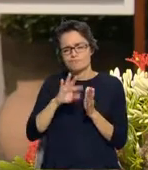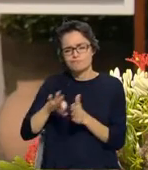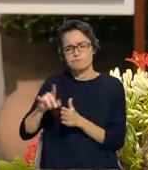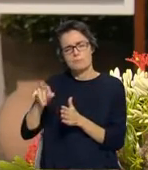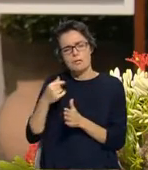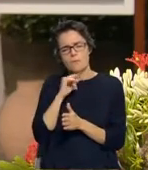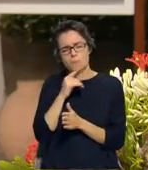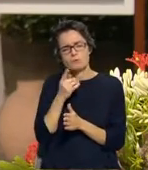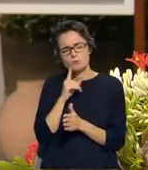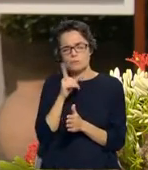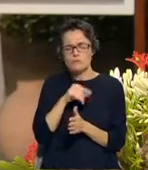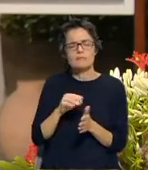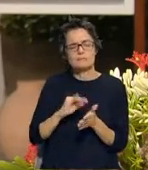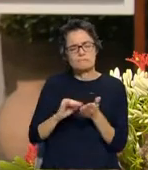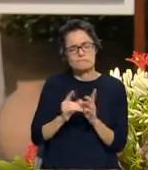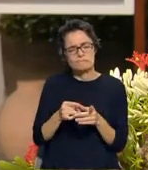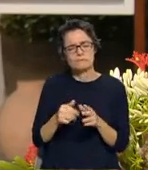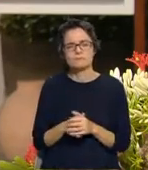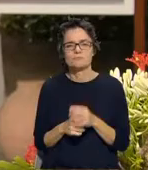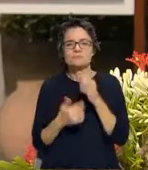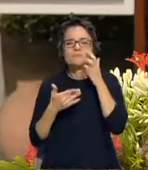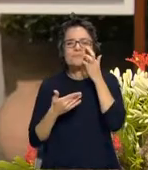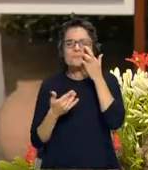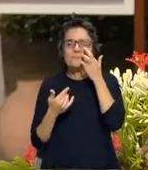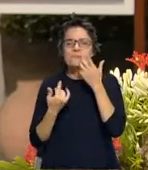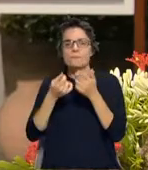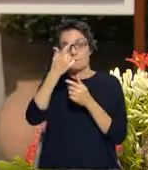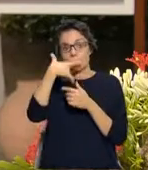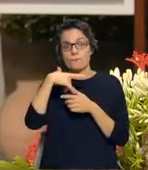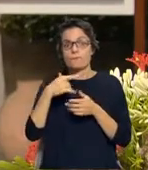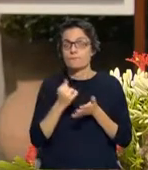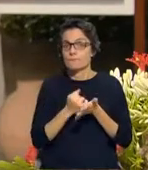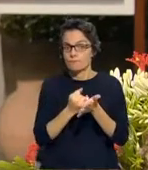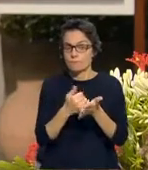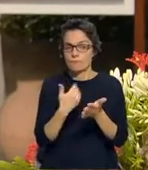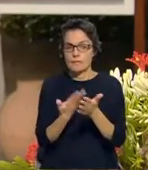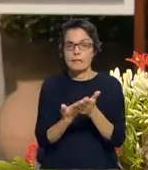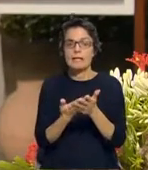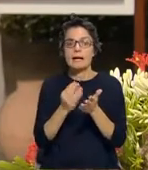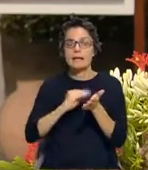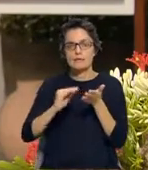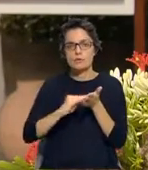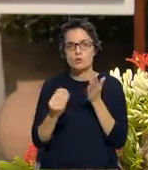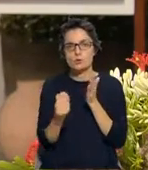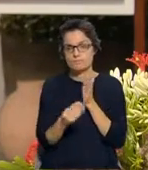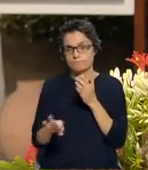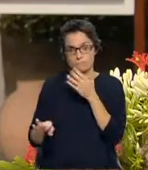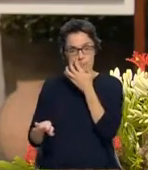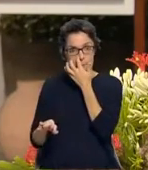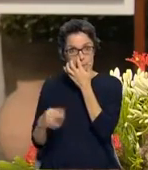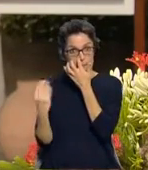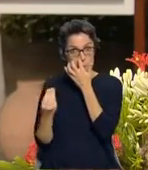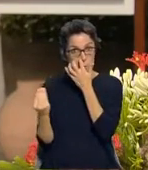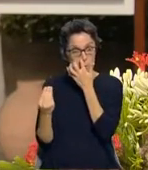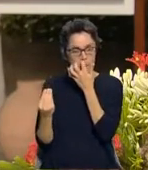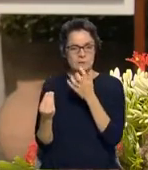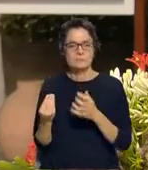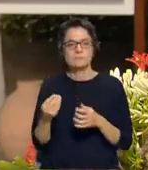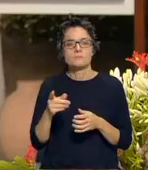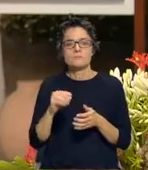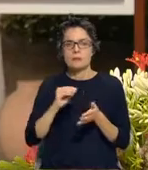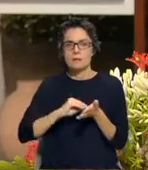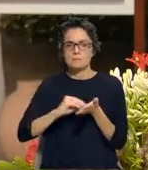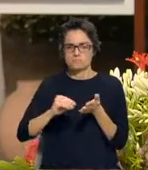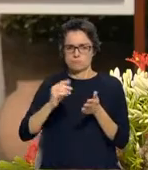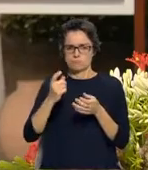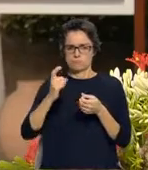então a falar de um projeto para terminar, Histórias de Ajudar, escritas por jovens autores. Tem uma série de padrinhos, pessoas bem